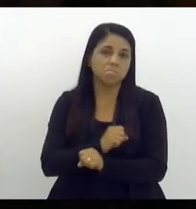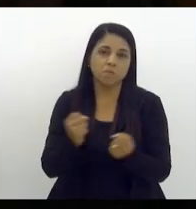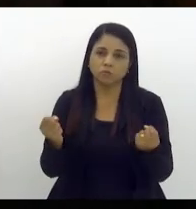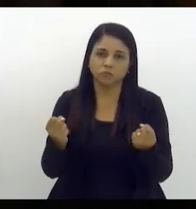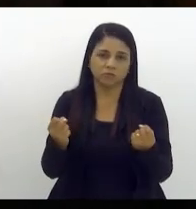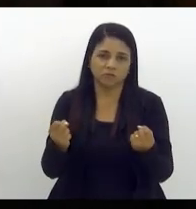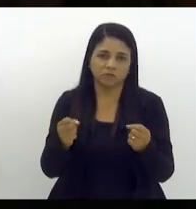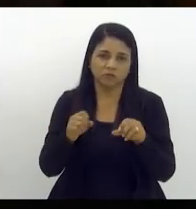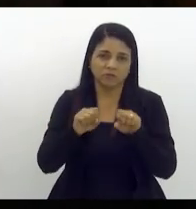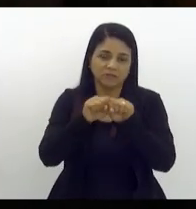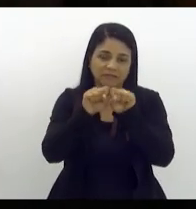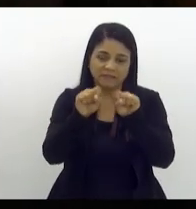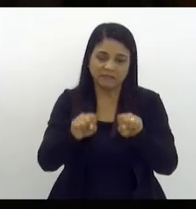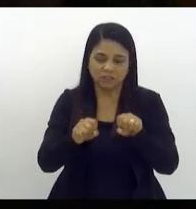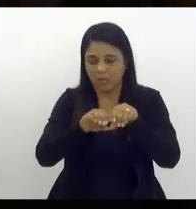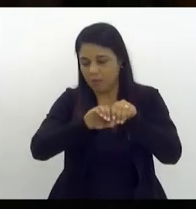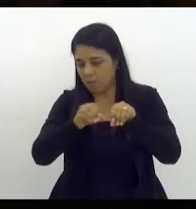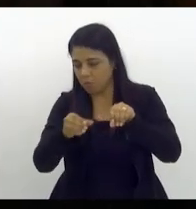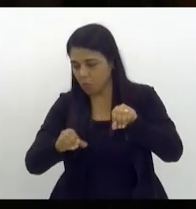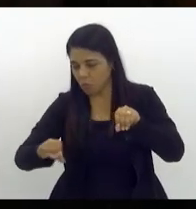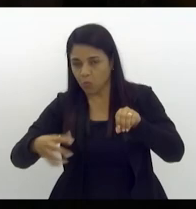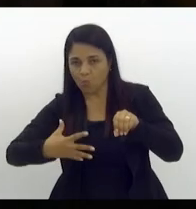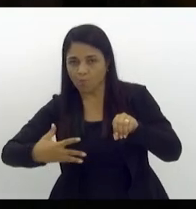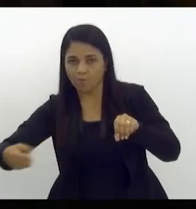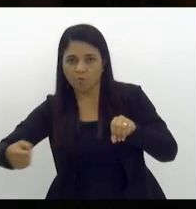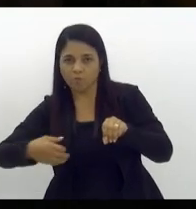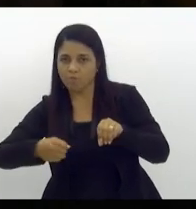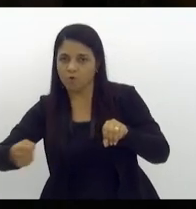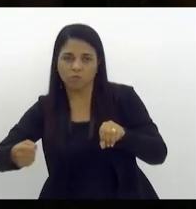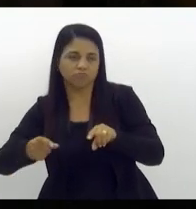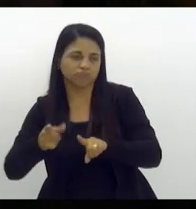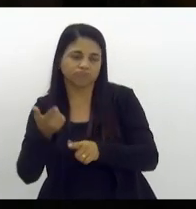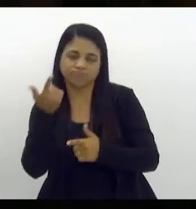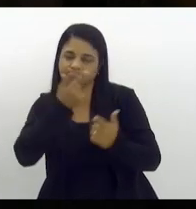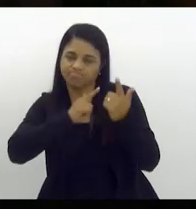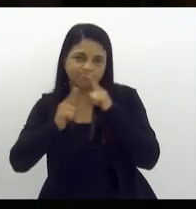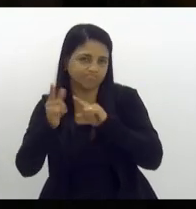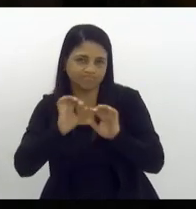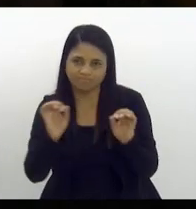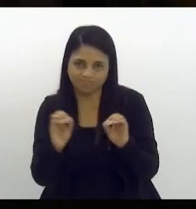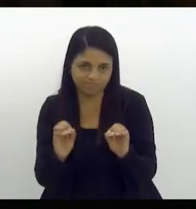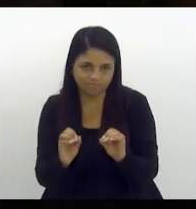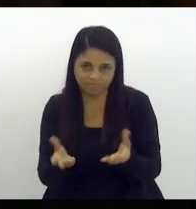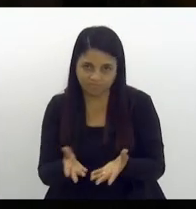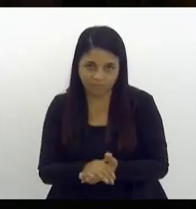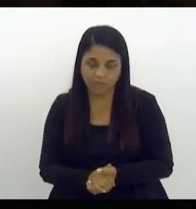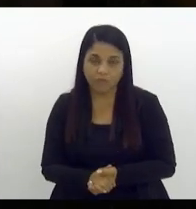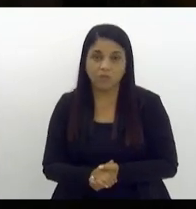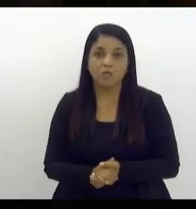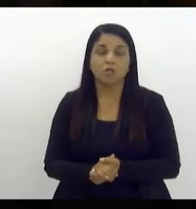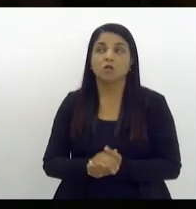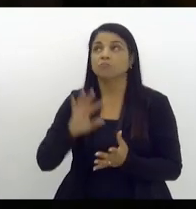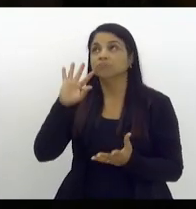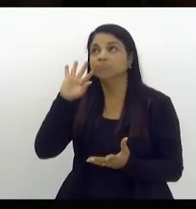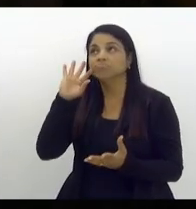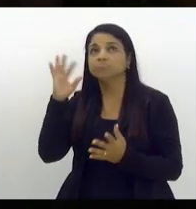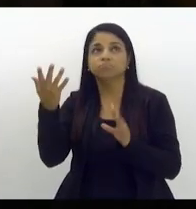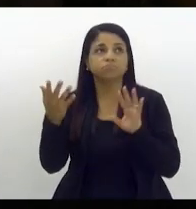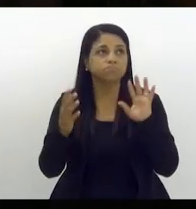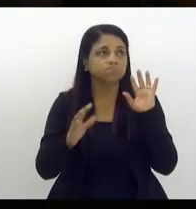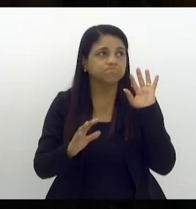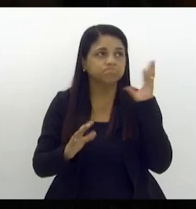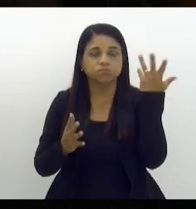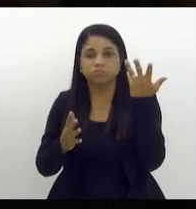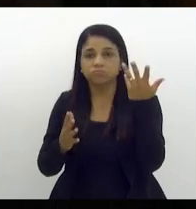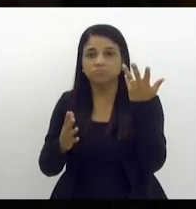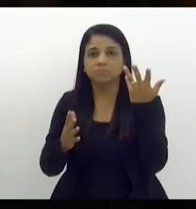drenagem absorver. Então, os fatores climáticos não são problemas para amanhã,